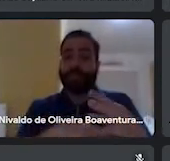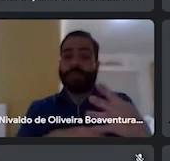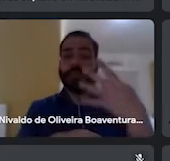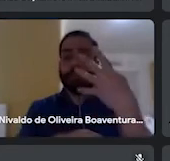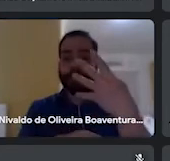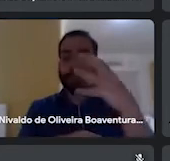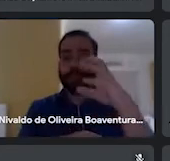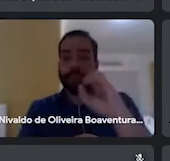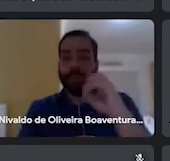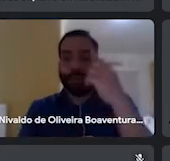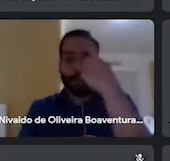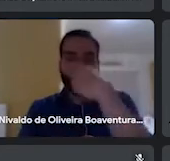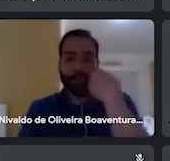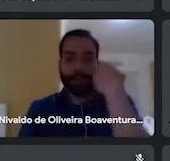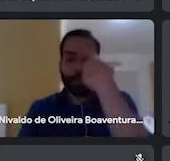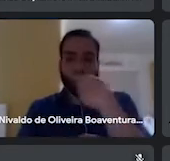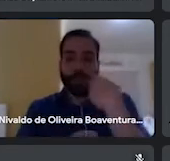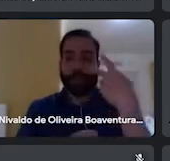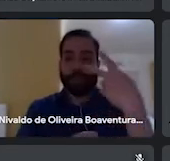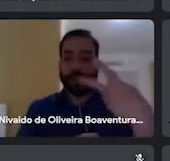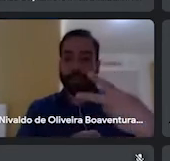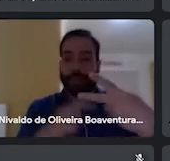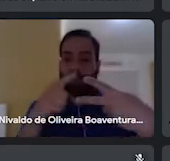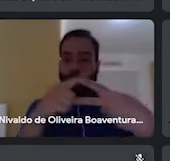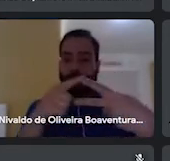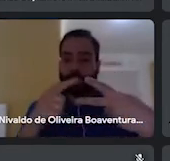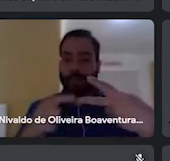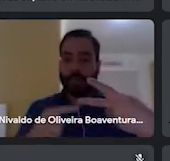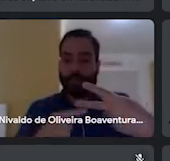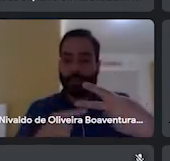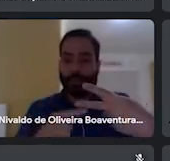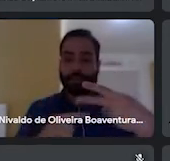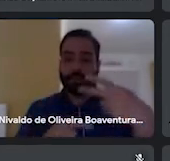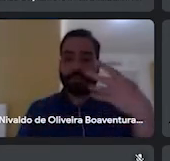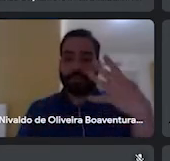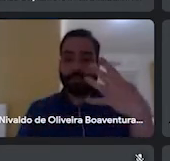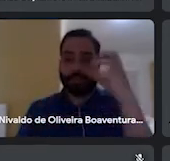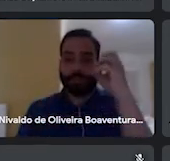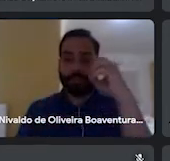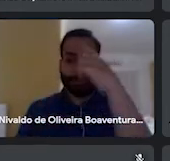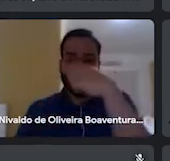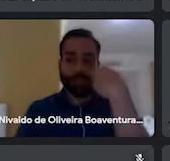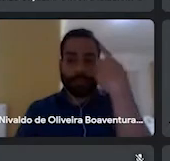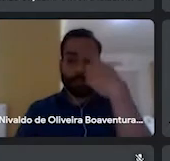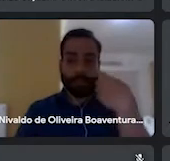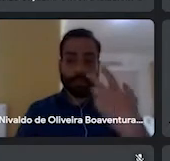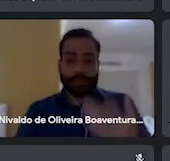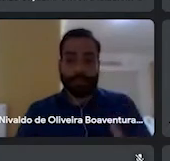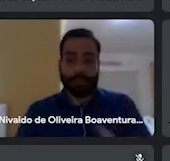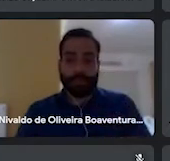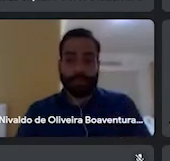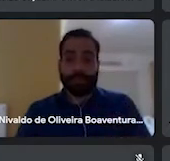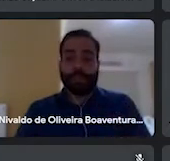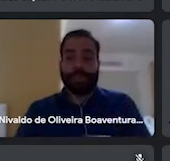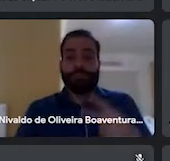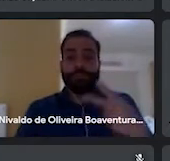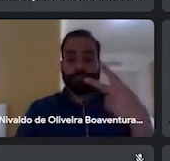horas. Então, são 2 treinamentos. E a cada 2